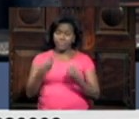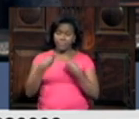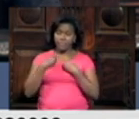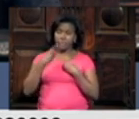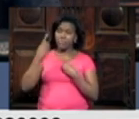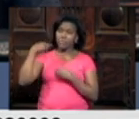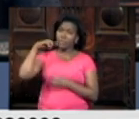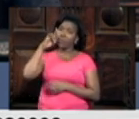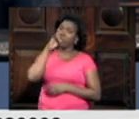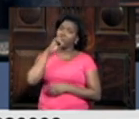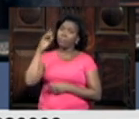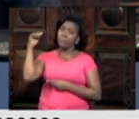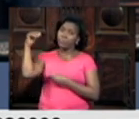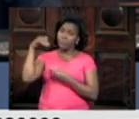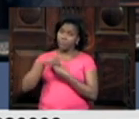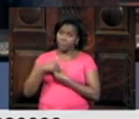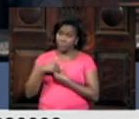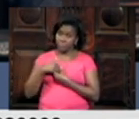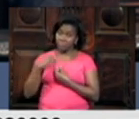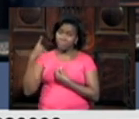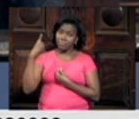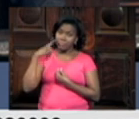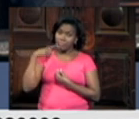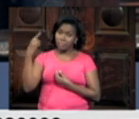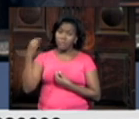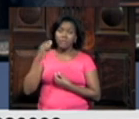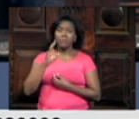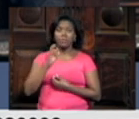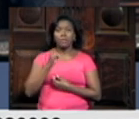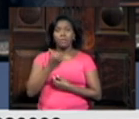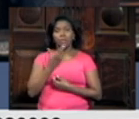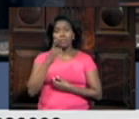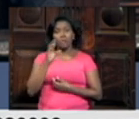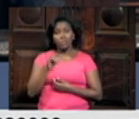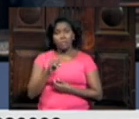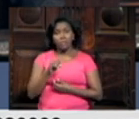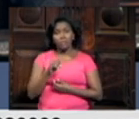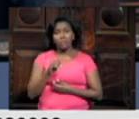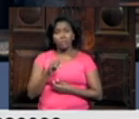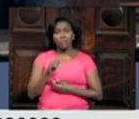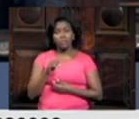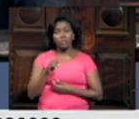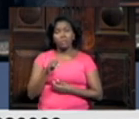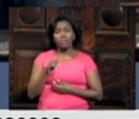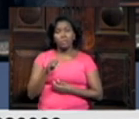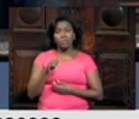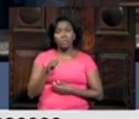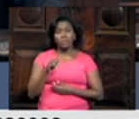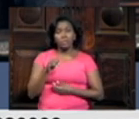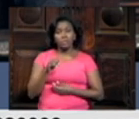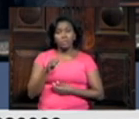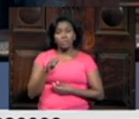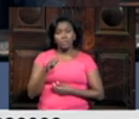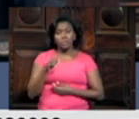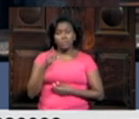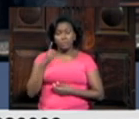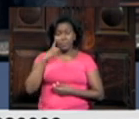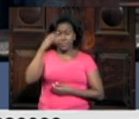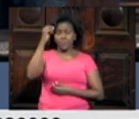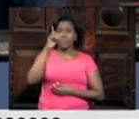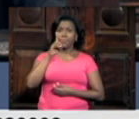passado e que, logicamente, um desígnio do nosso